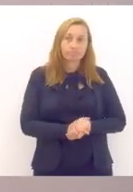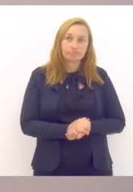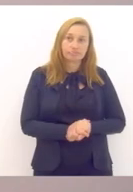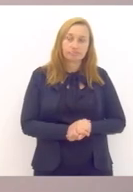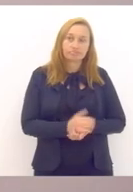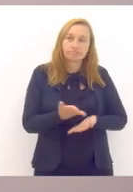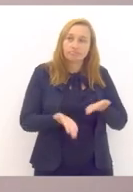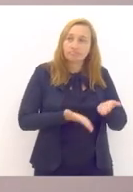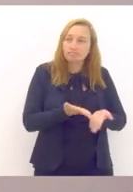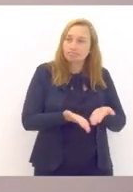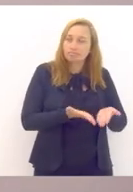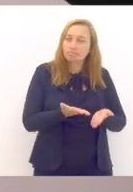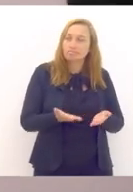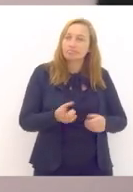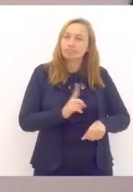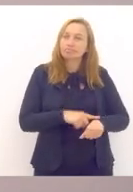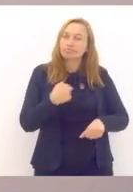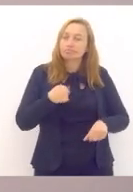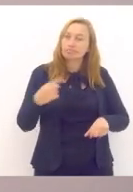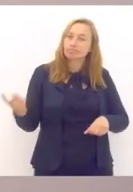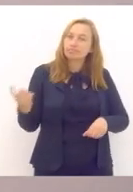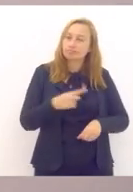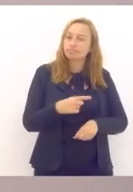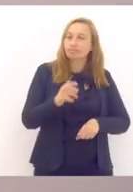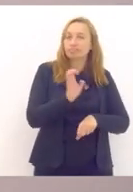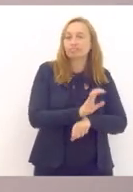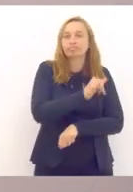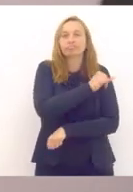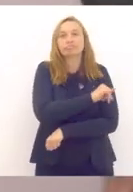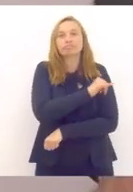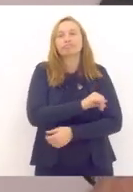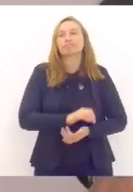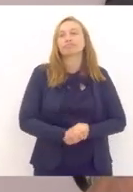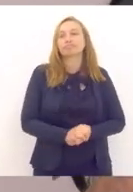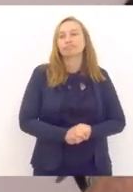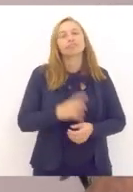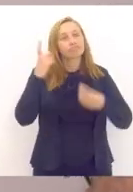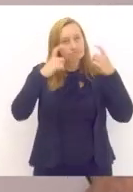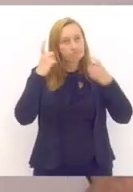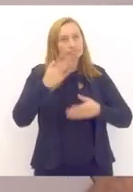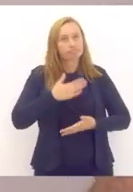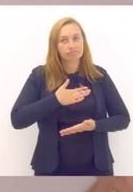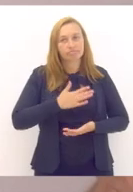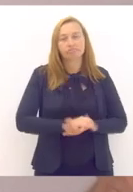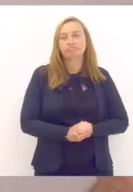desde que eu botei os pés aqui no estado do Rio de Janeiro. E que são temas que me preocupam muito.